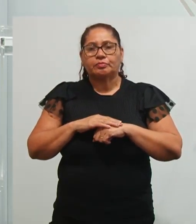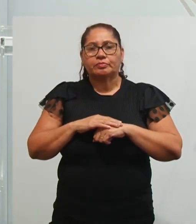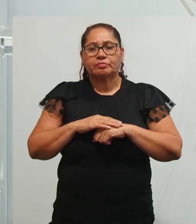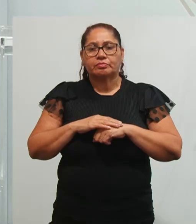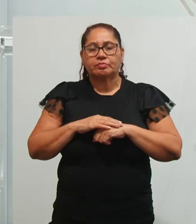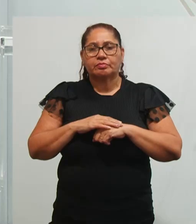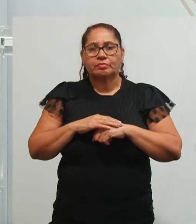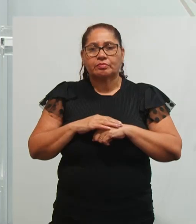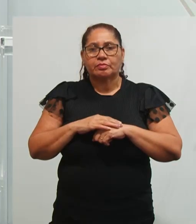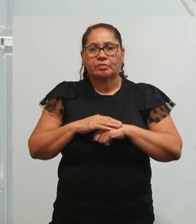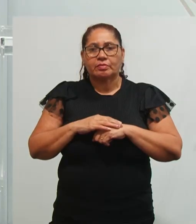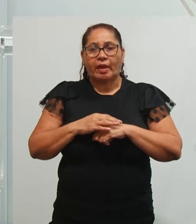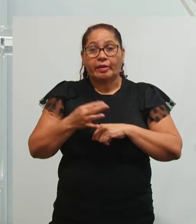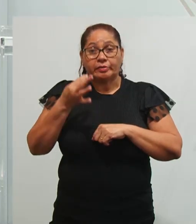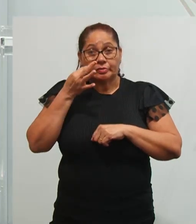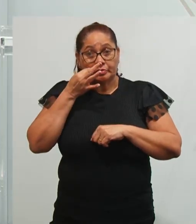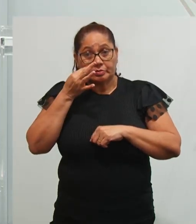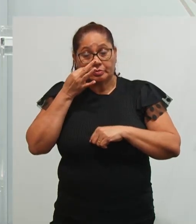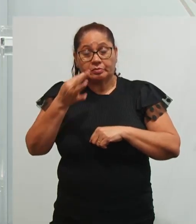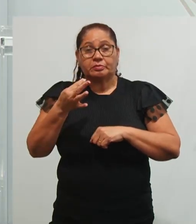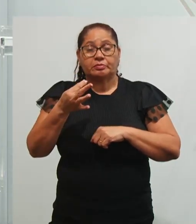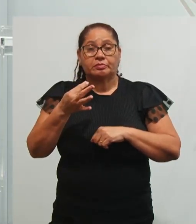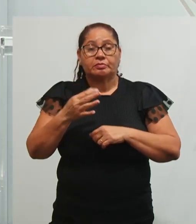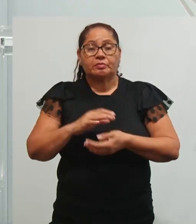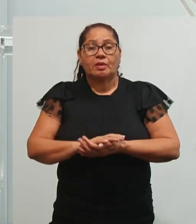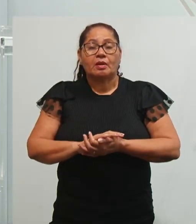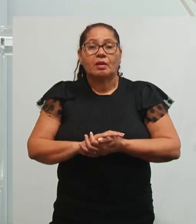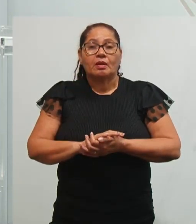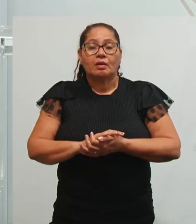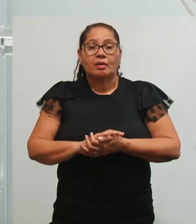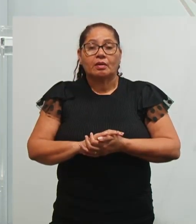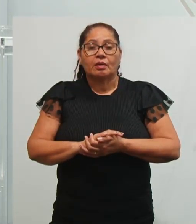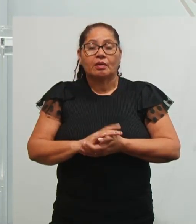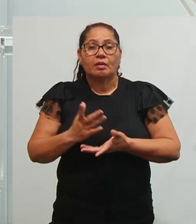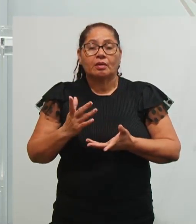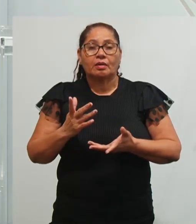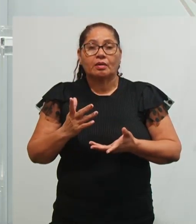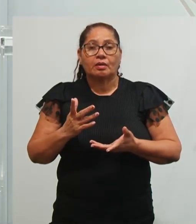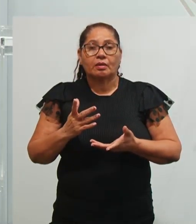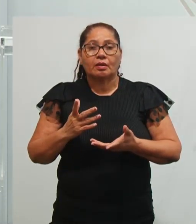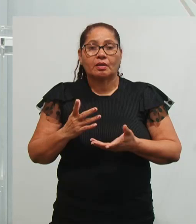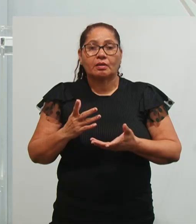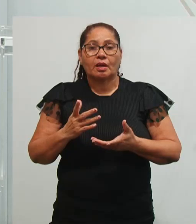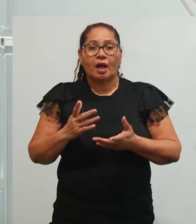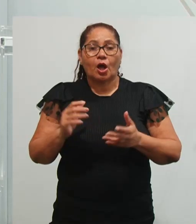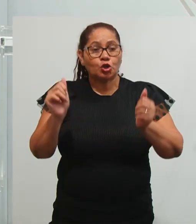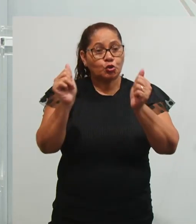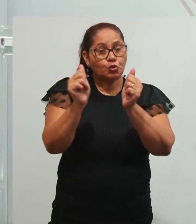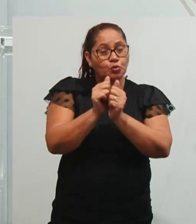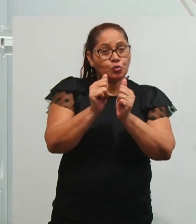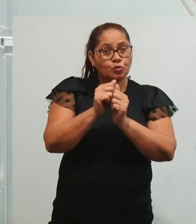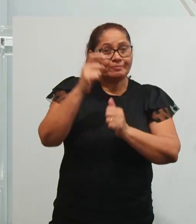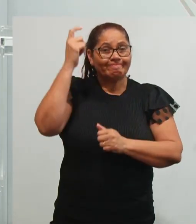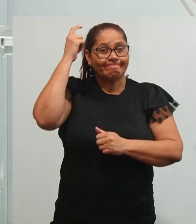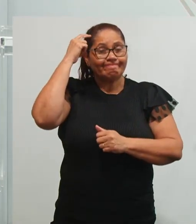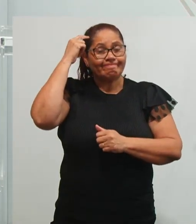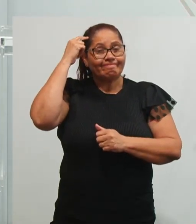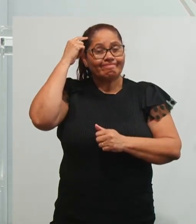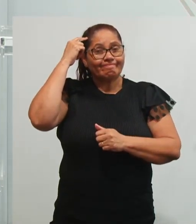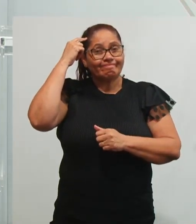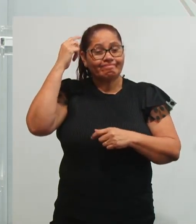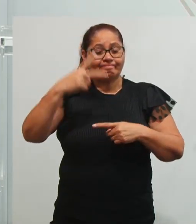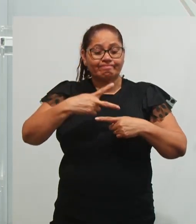na gamificação é que, geralmente, a gamificação está embutido a ideia de uma premiação, de